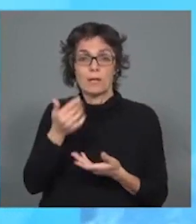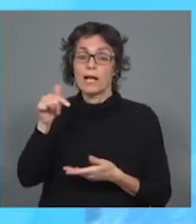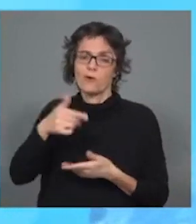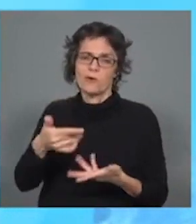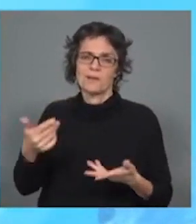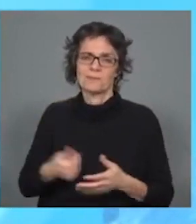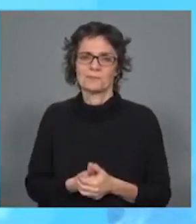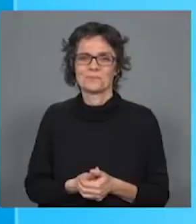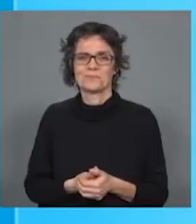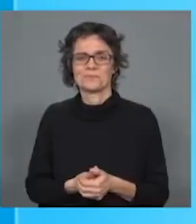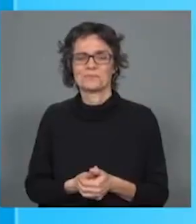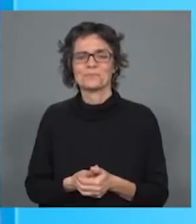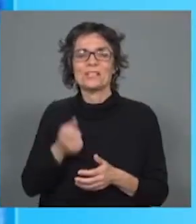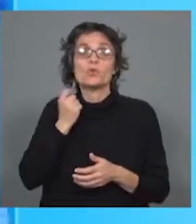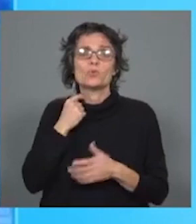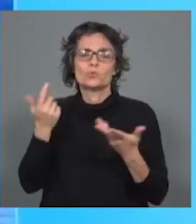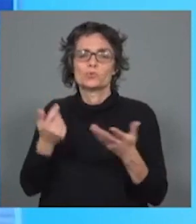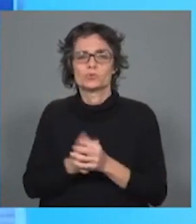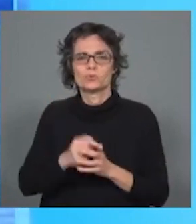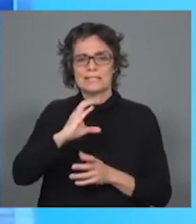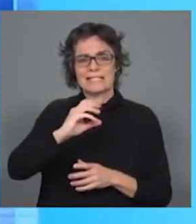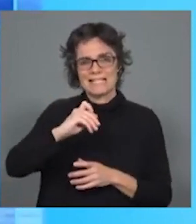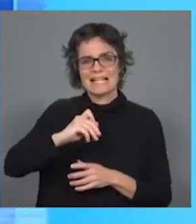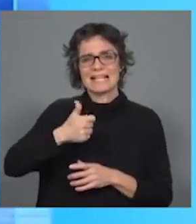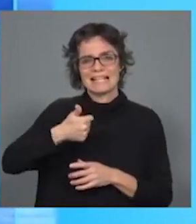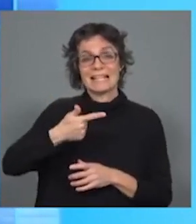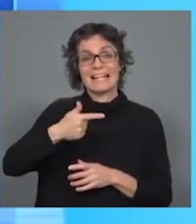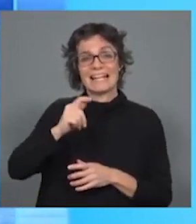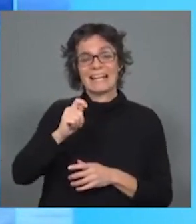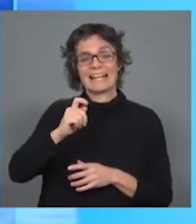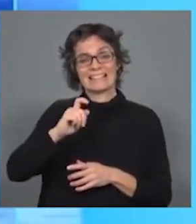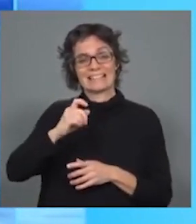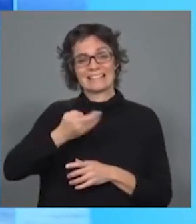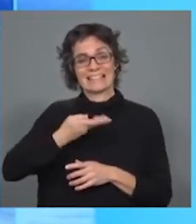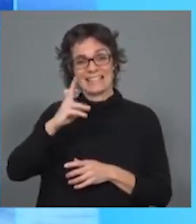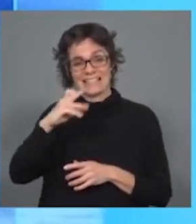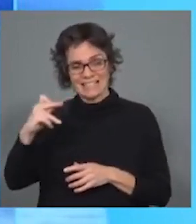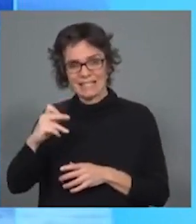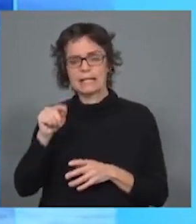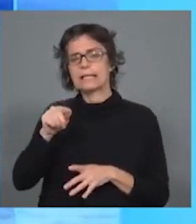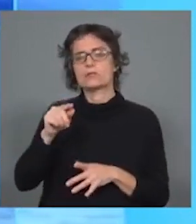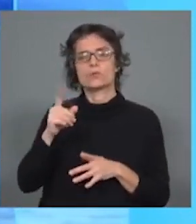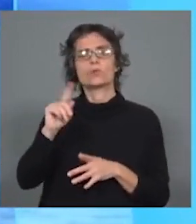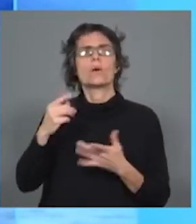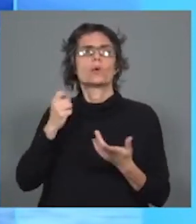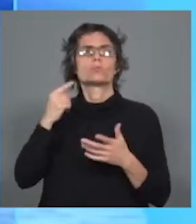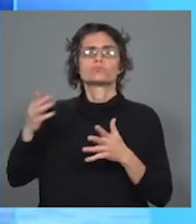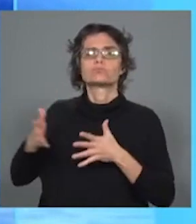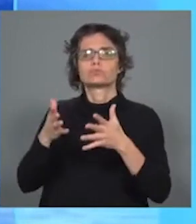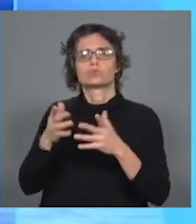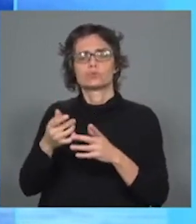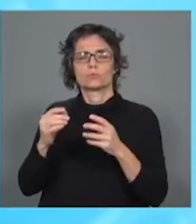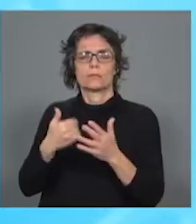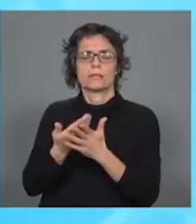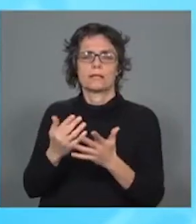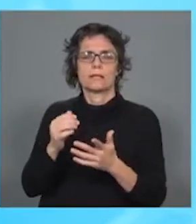o que é que vai acontecer nesta cátedra? Não é propriamente o objetivo criar um percurso formativo? A diferença que existe, por